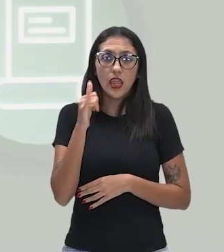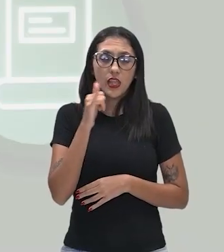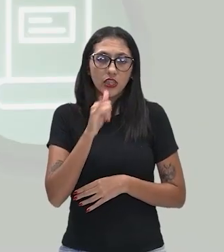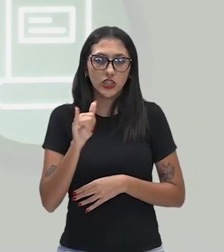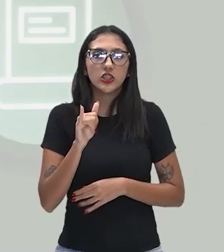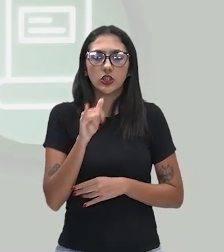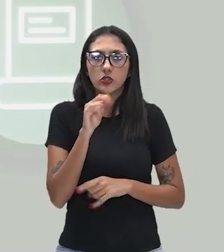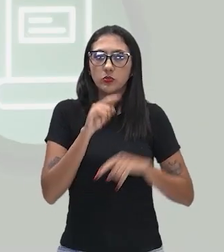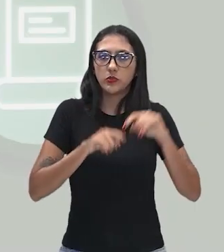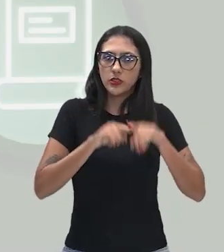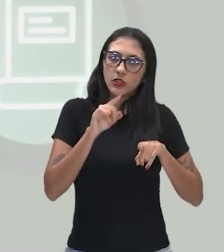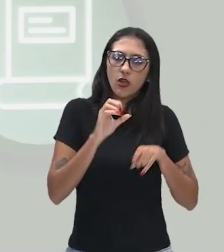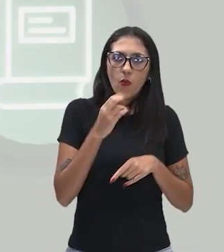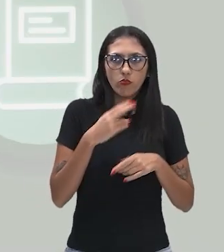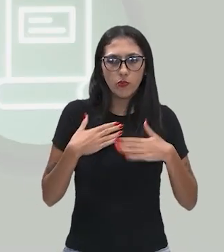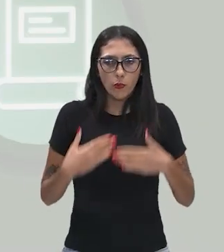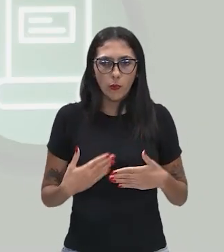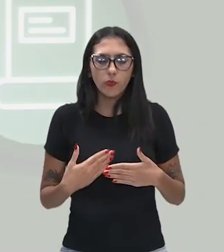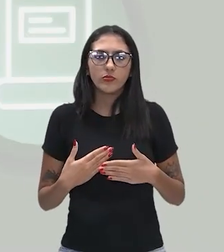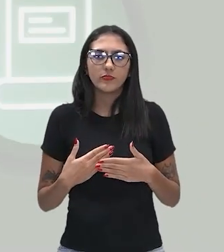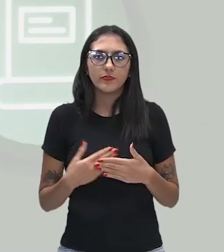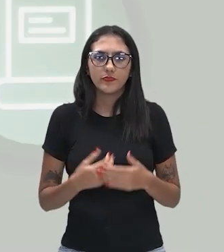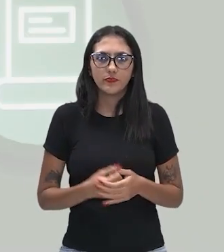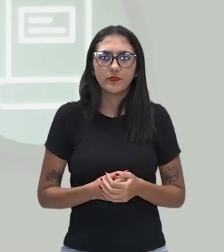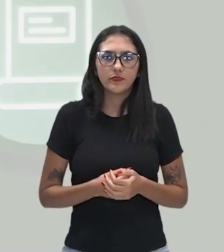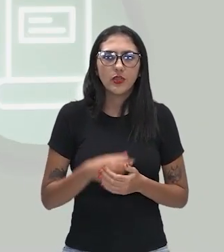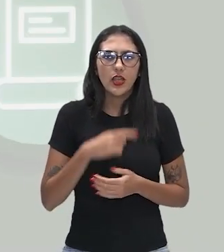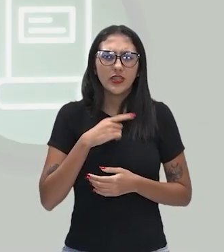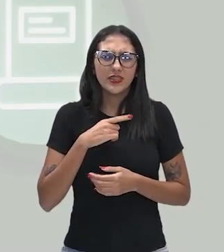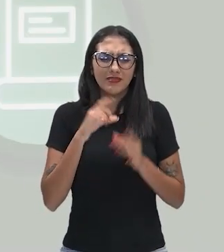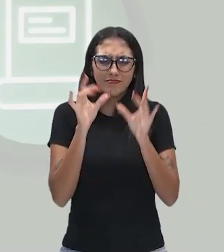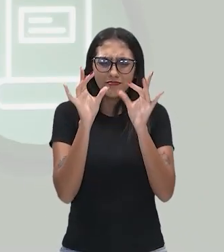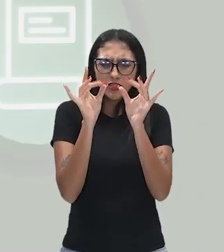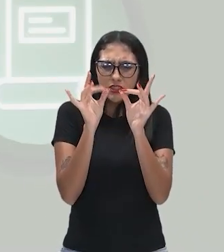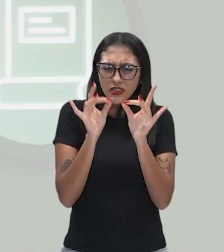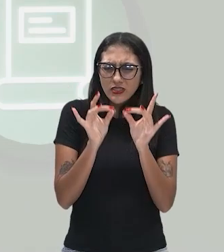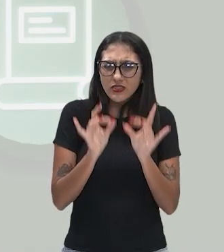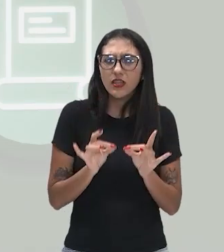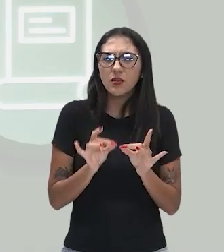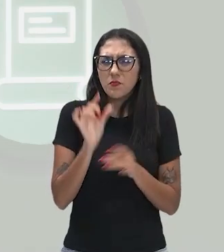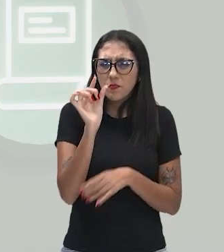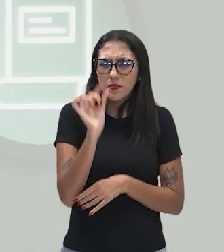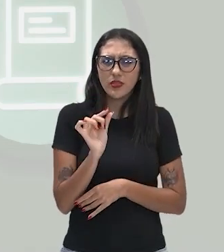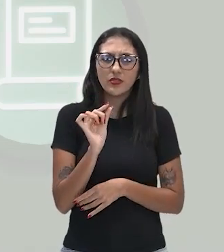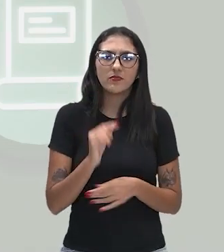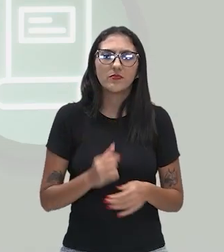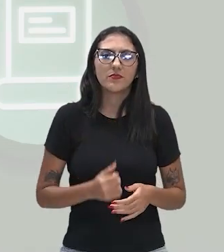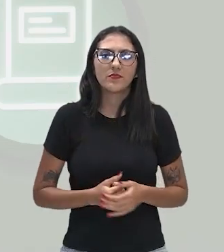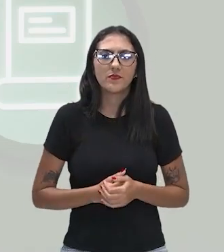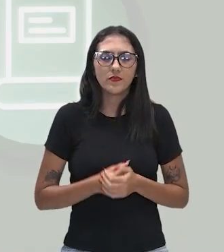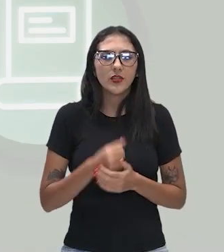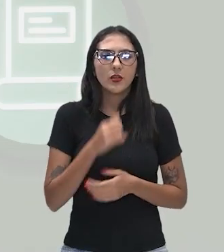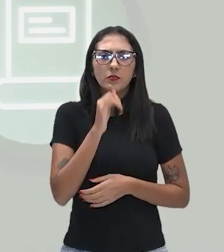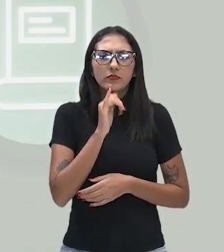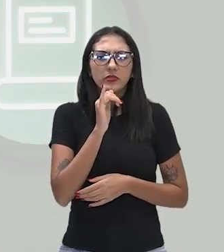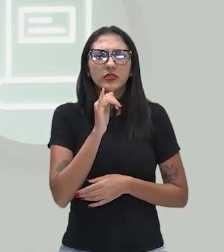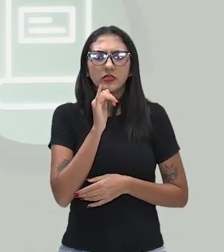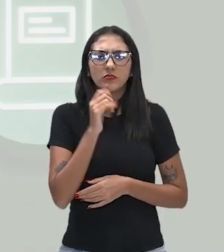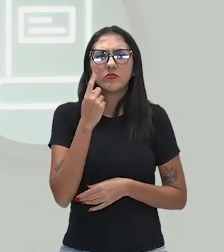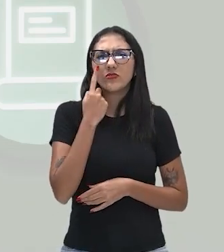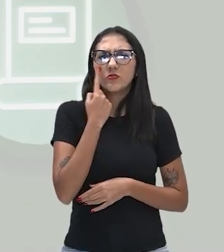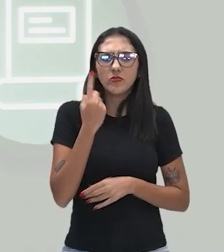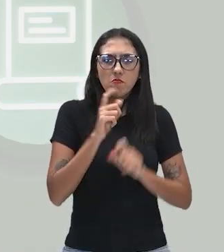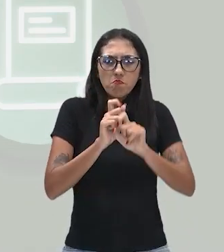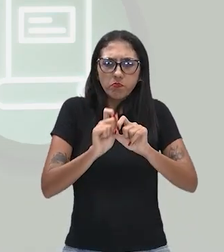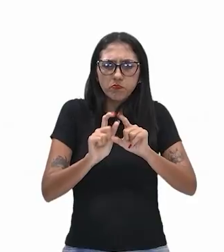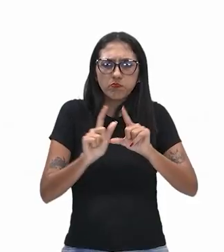ela é emitida por pequenos pacotes. Como assim, professor? Eu vou dar um zoom lá no átomo para a gente ver esse